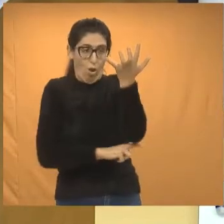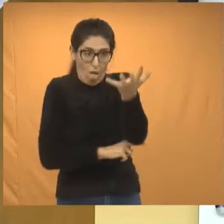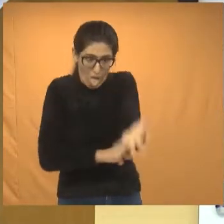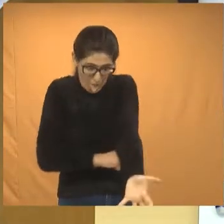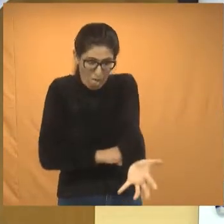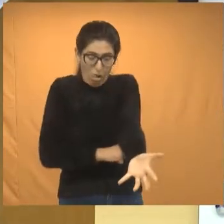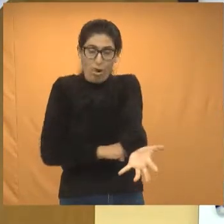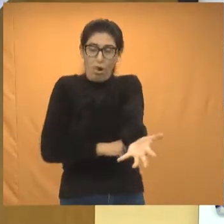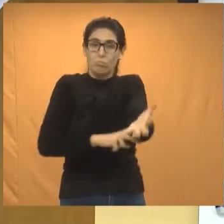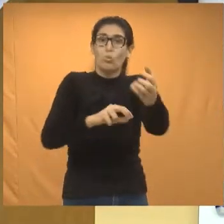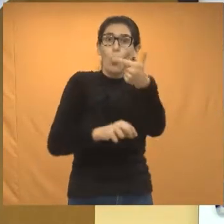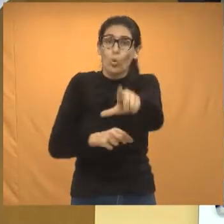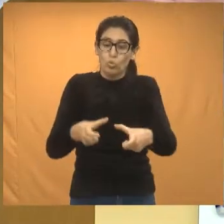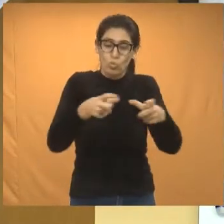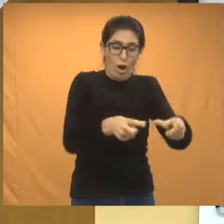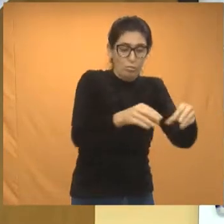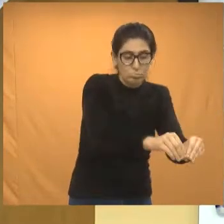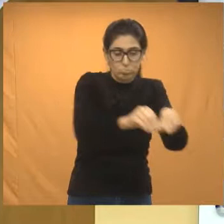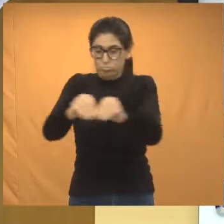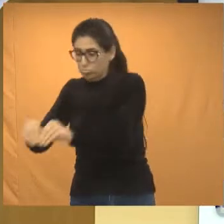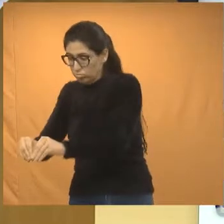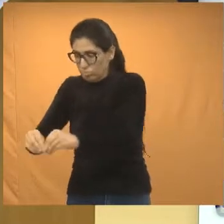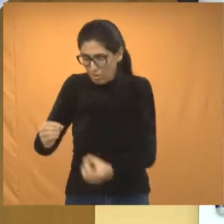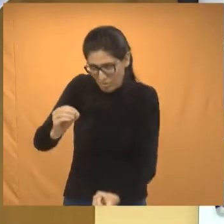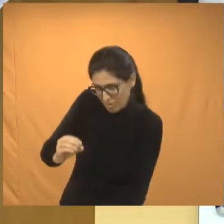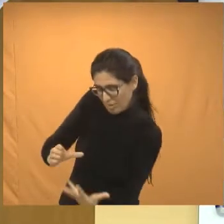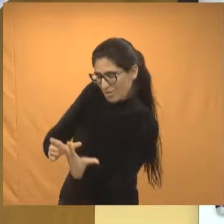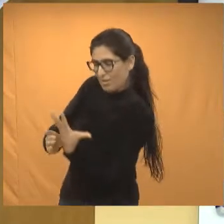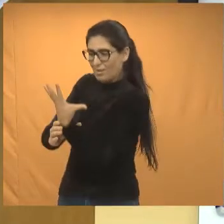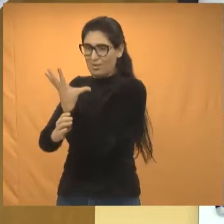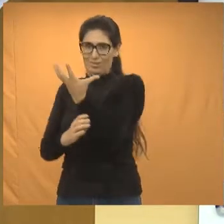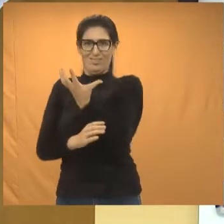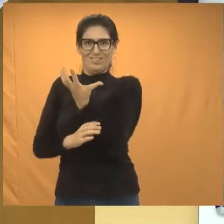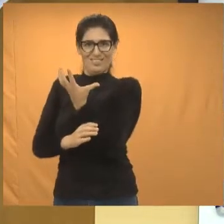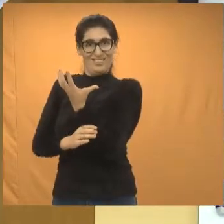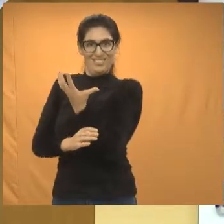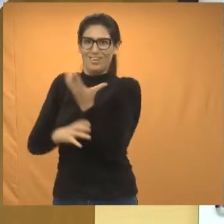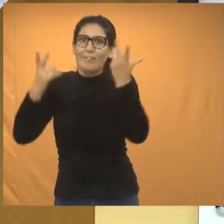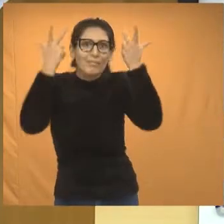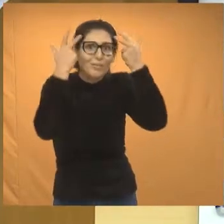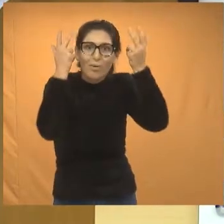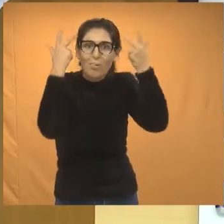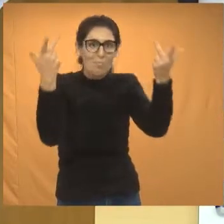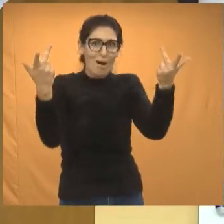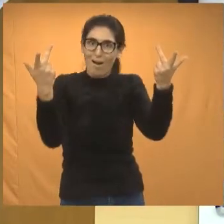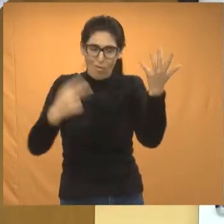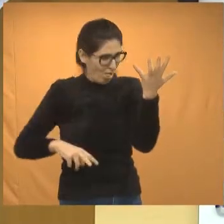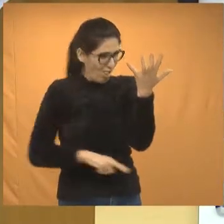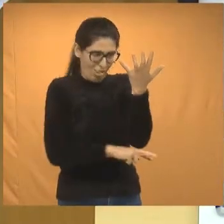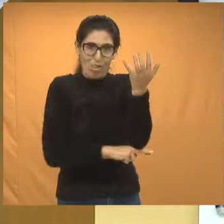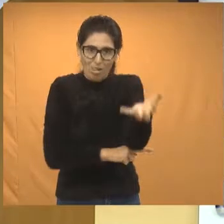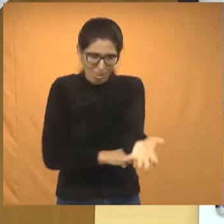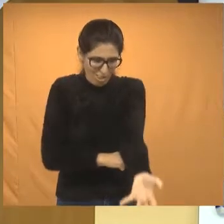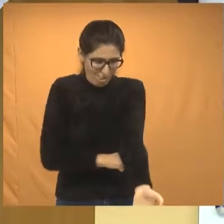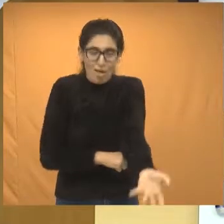ou no lugar, ou doar uma quantidade enorme de mudas. Então, nós não estamos degradando o meio ambiente, apenas estamos compensando uma coisa pela outra.